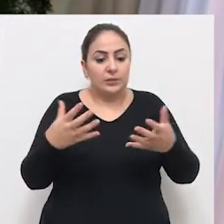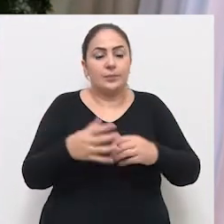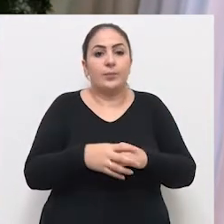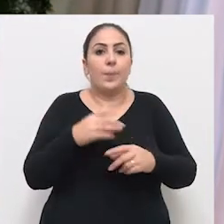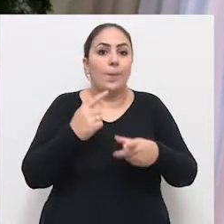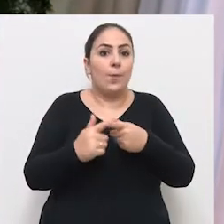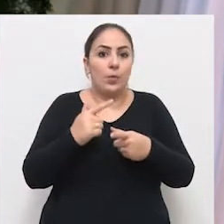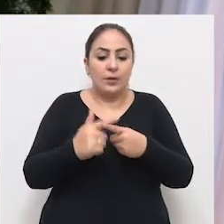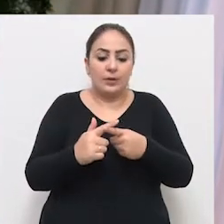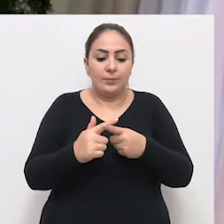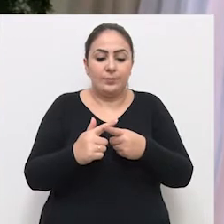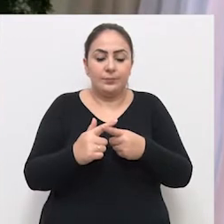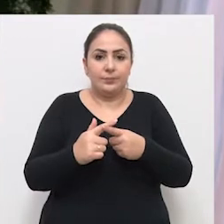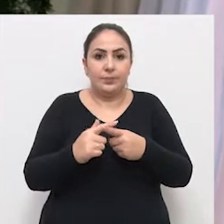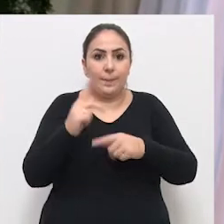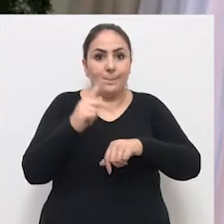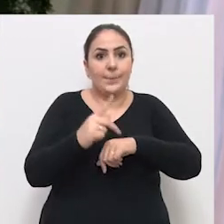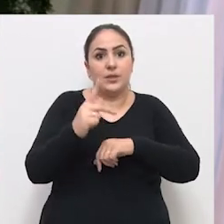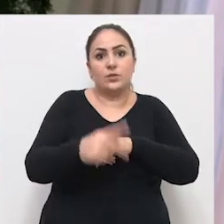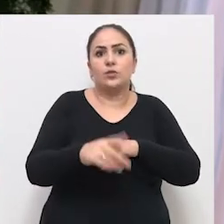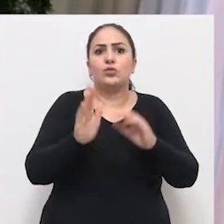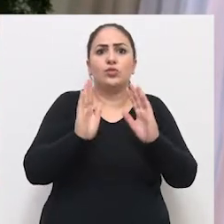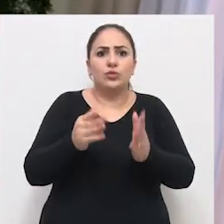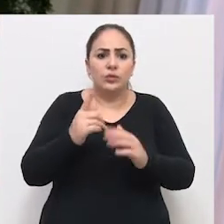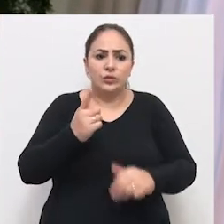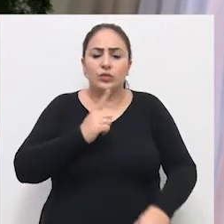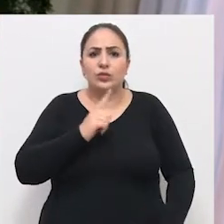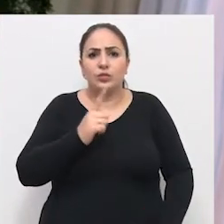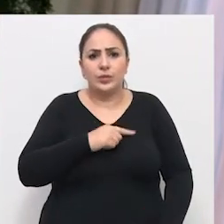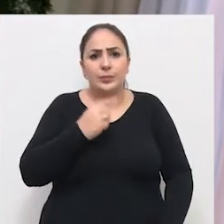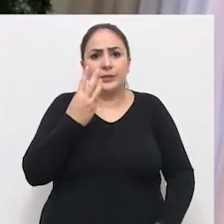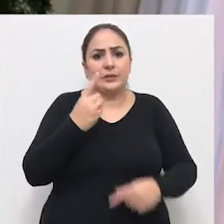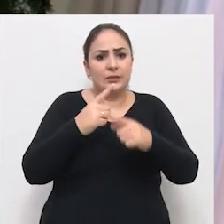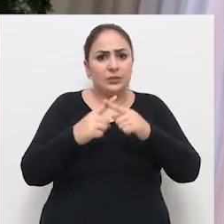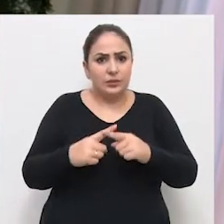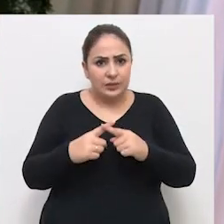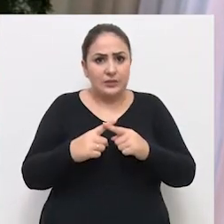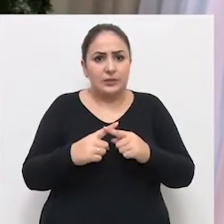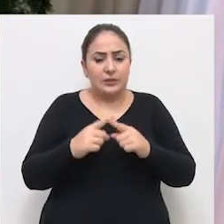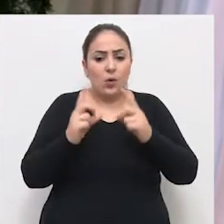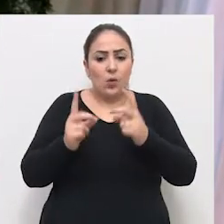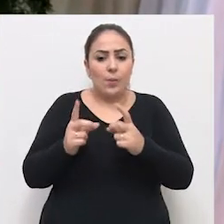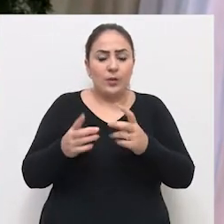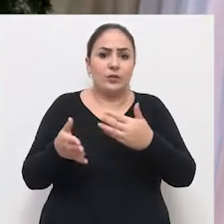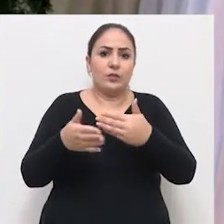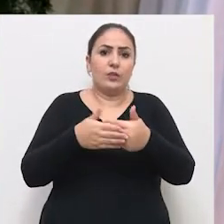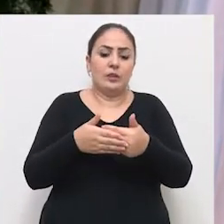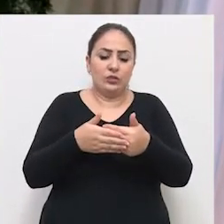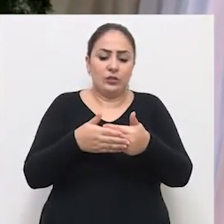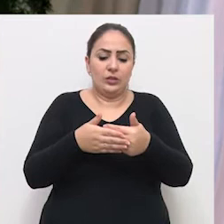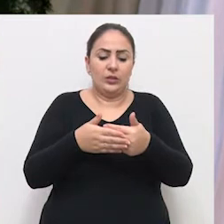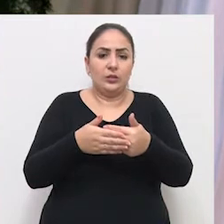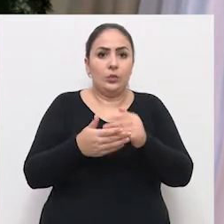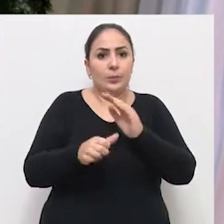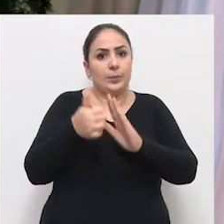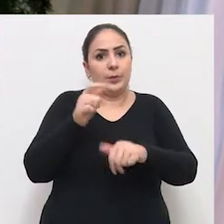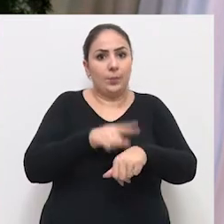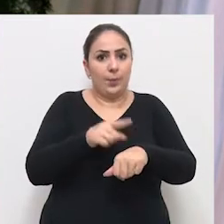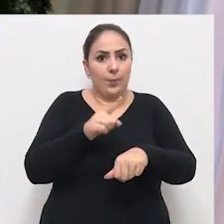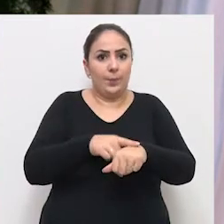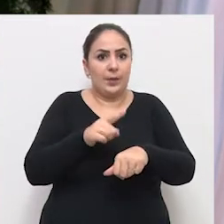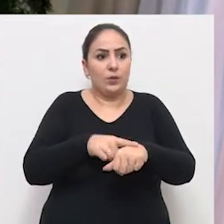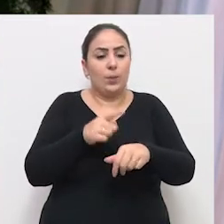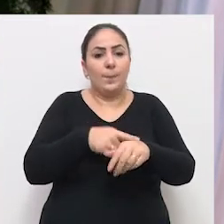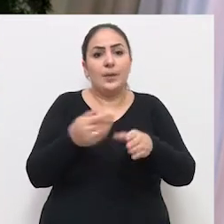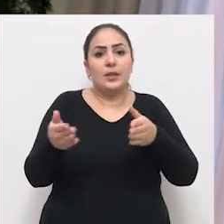muito grande, porque Passo Fundo já tivemos, é a terceira vez que o comércio fechou